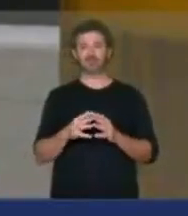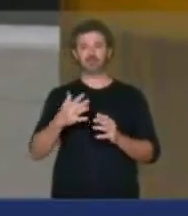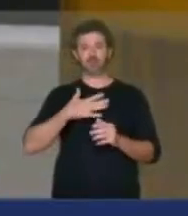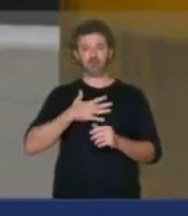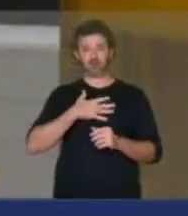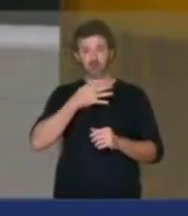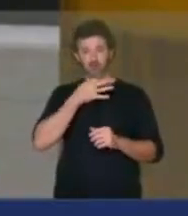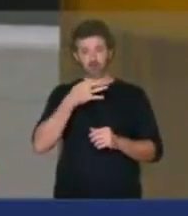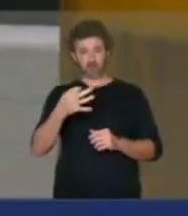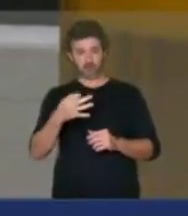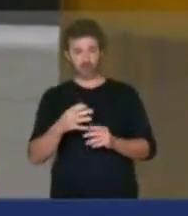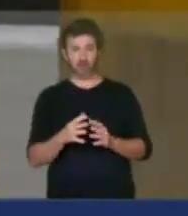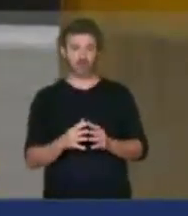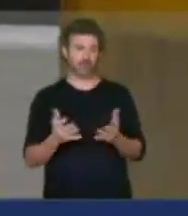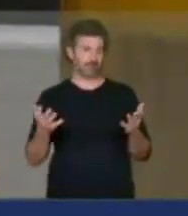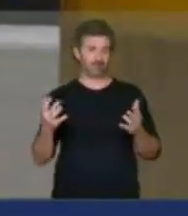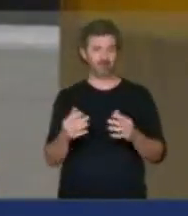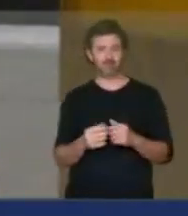A minha visão, a